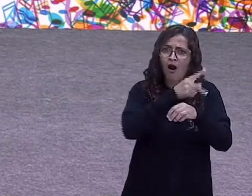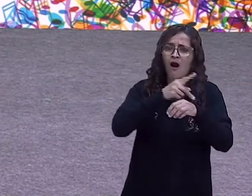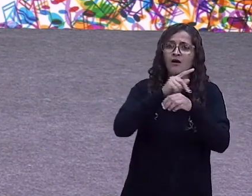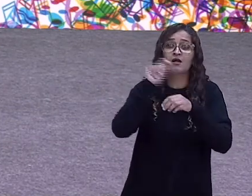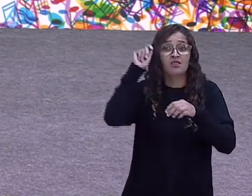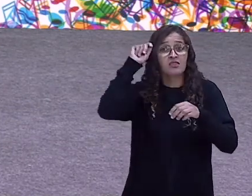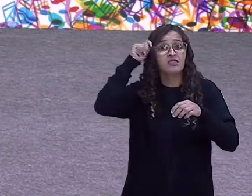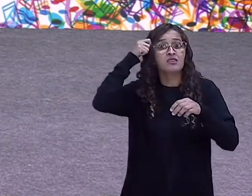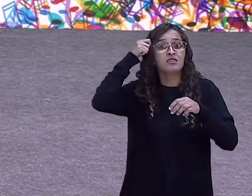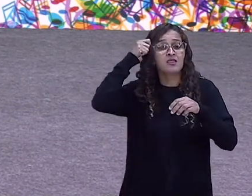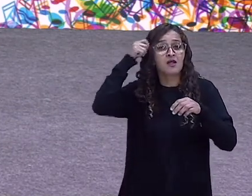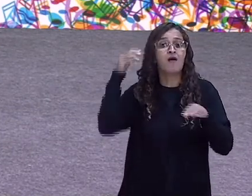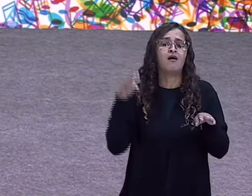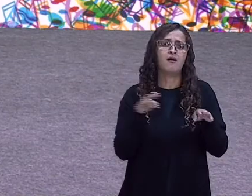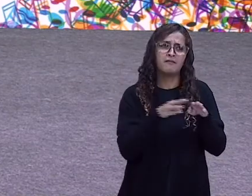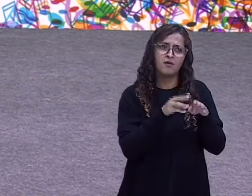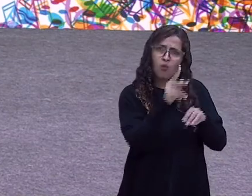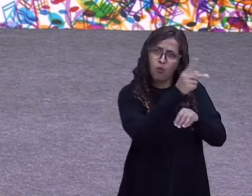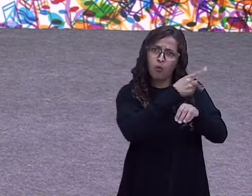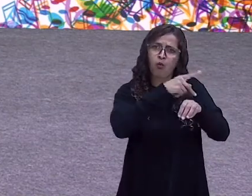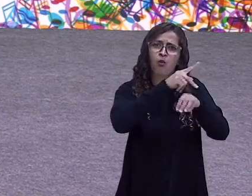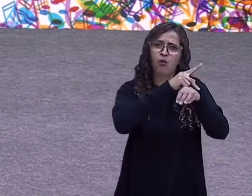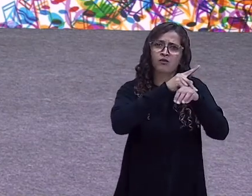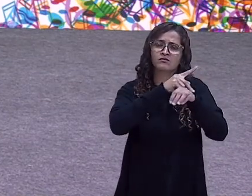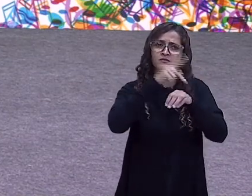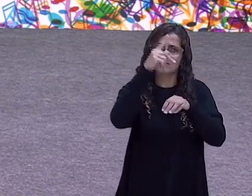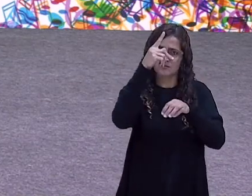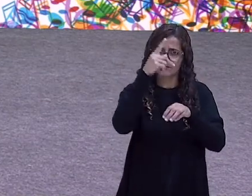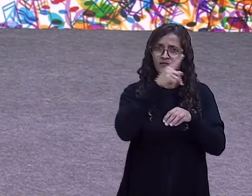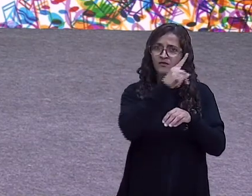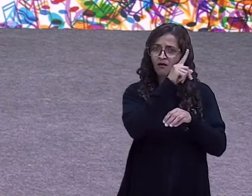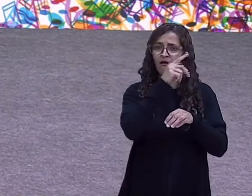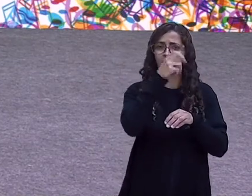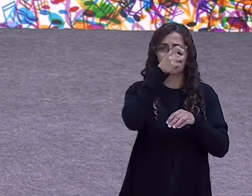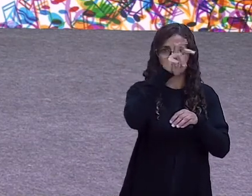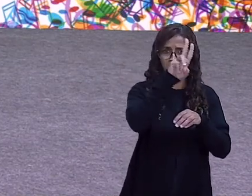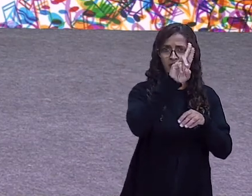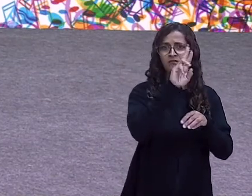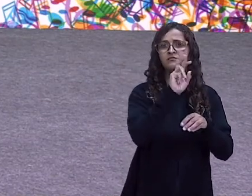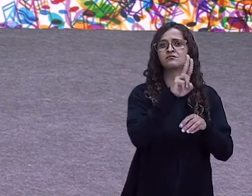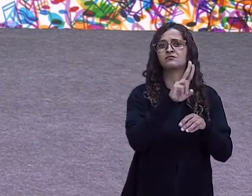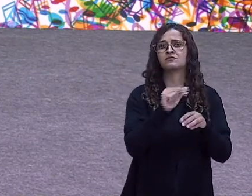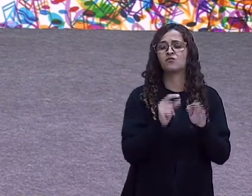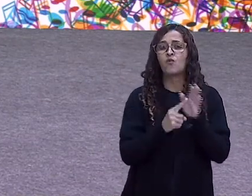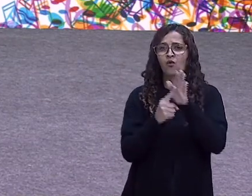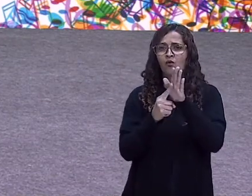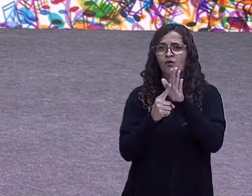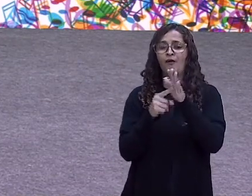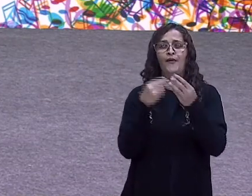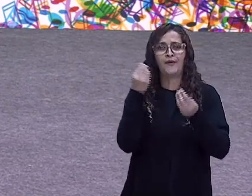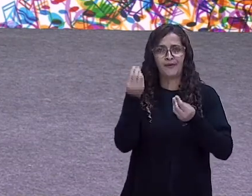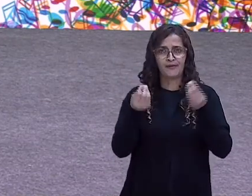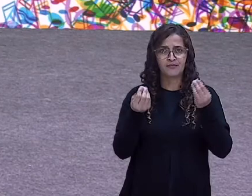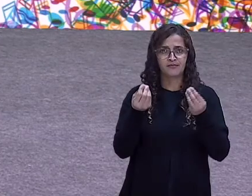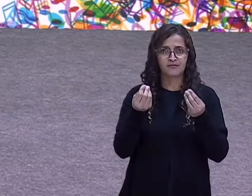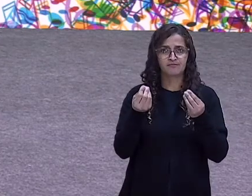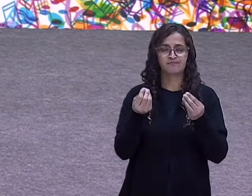no país vizinho, Peru. Então vou tocar alguns ritmos para você venha conhecer esse instrumento, ok?